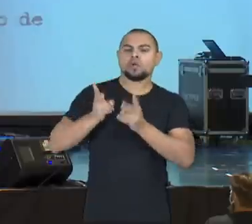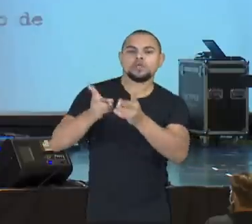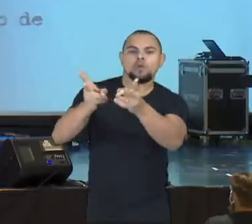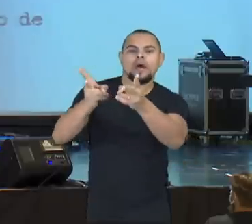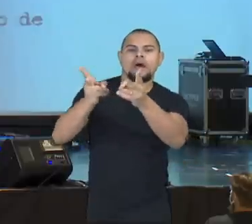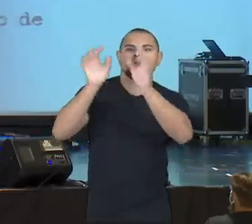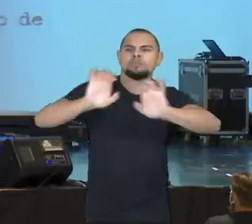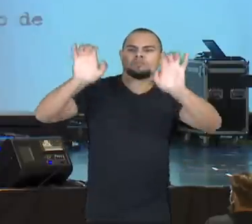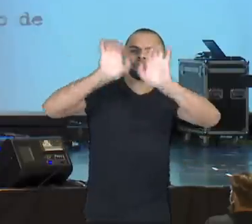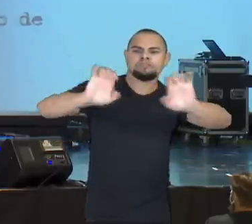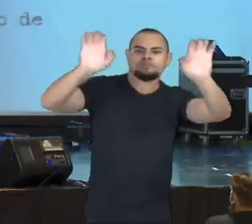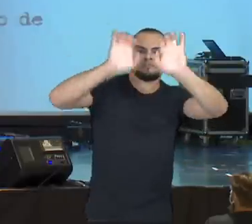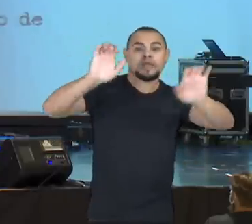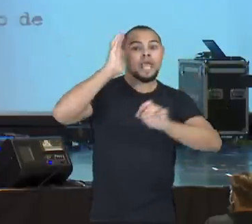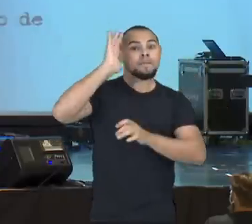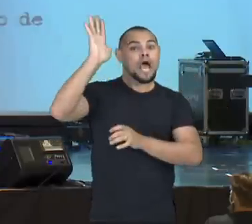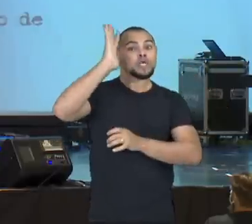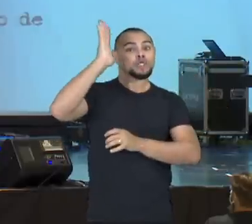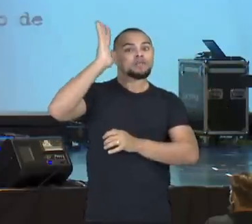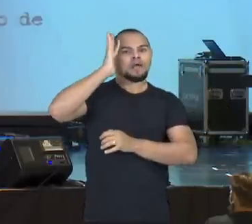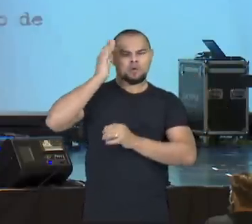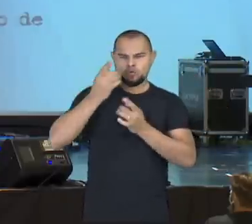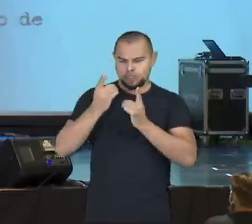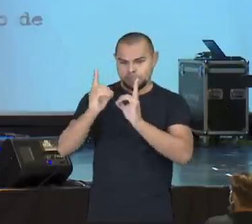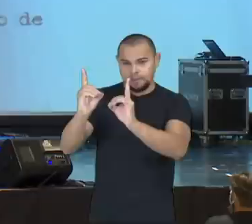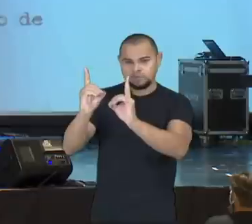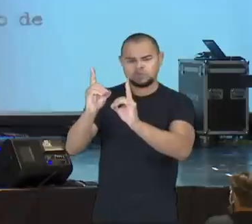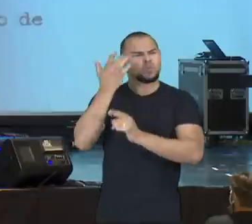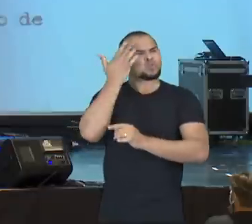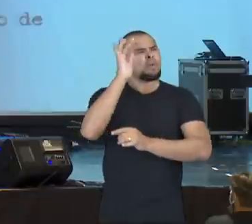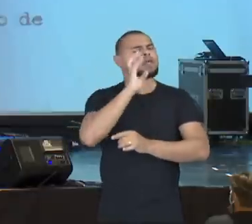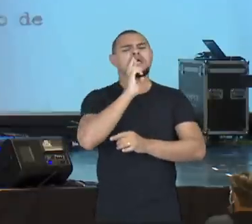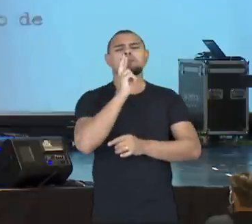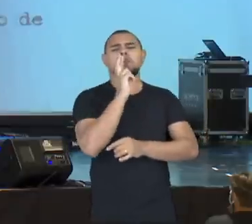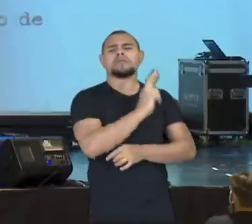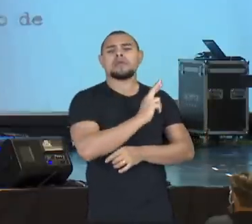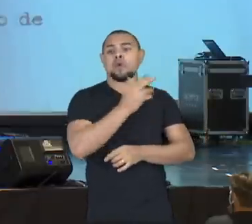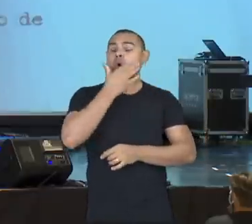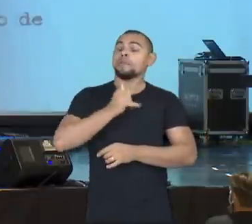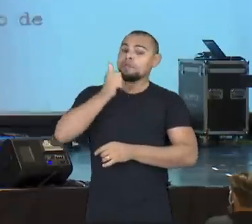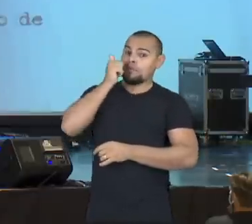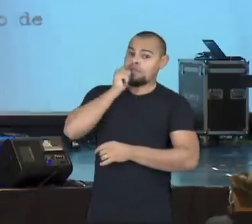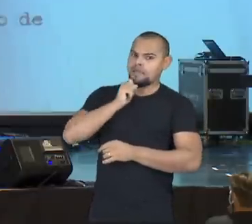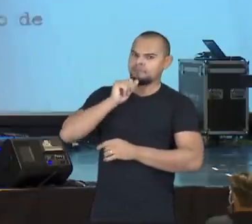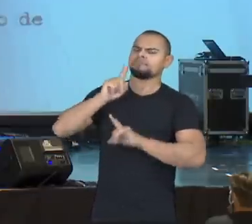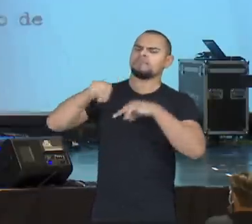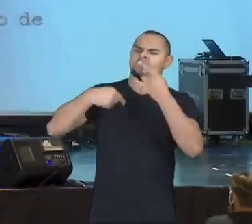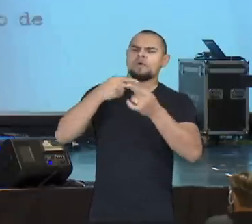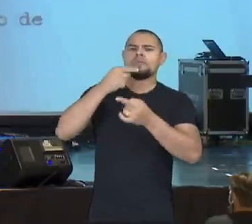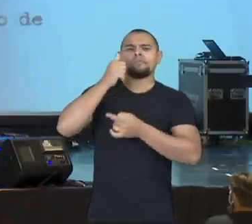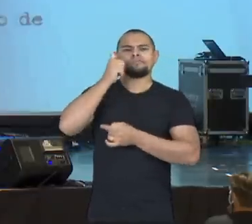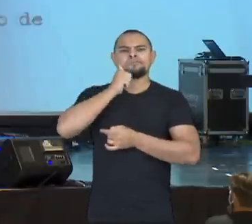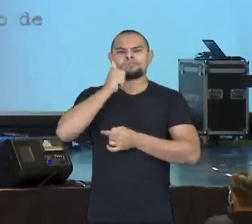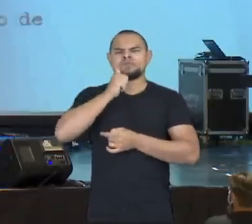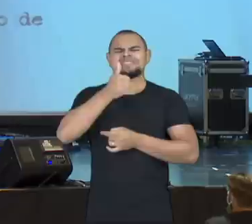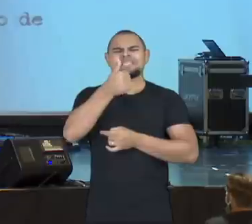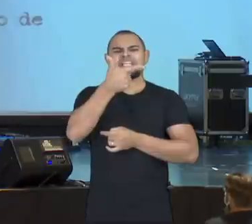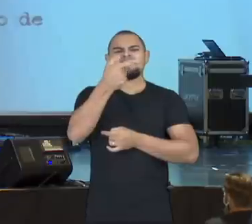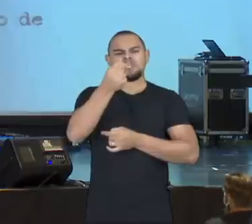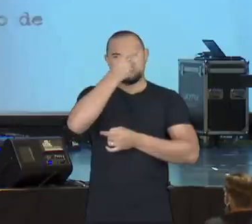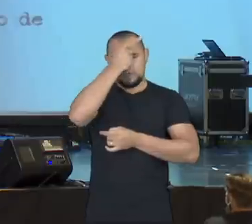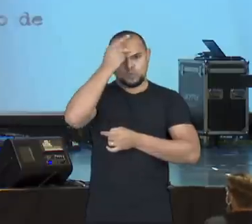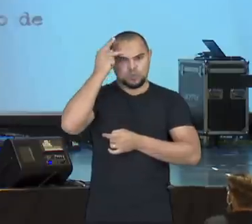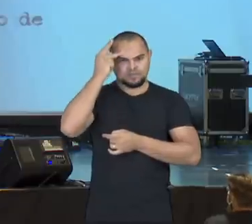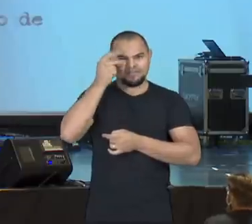gente, se aqueles primeiros homens não soubessem, homens e mulheres, porque depois tinha um ciclo mais amplo de 120 pessoas,